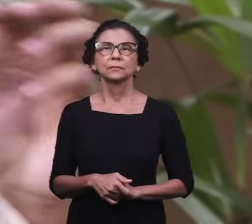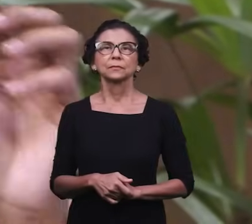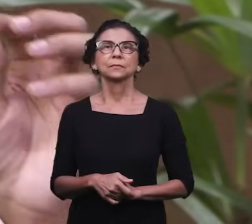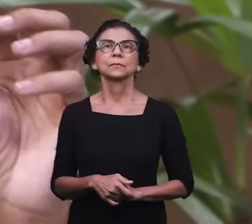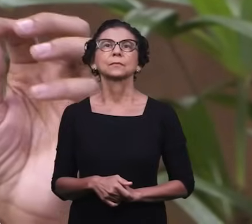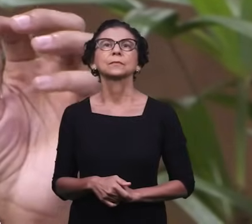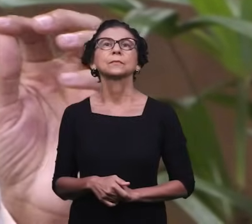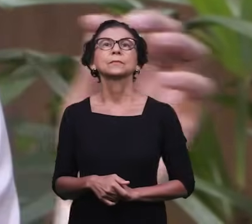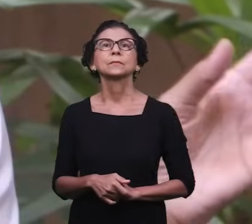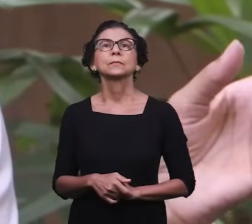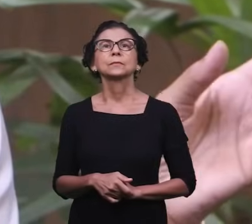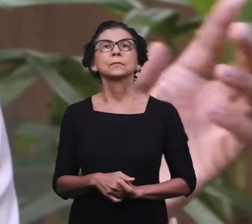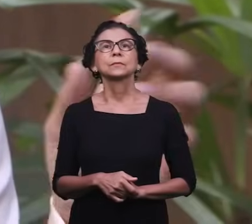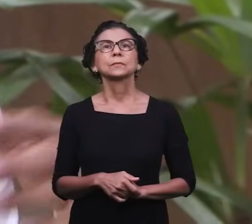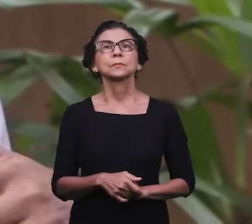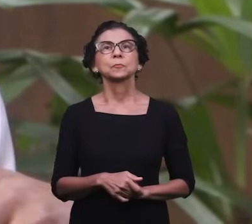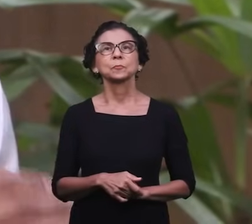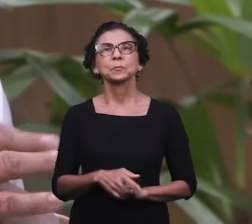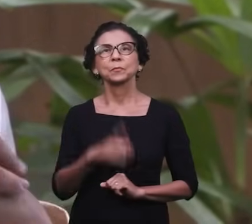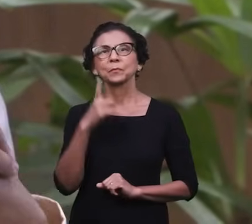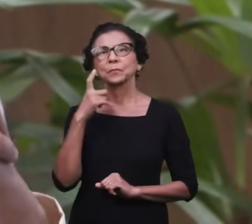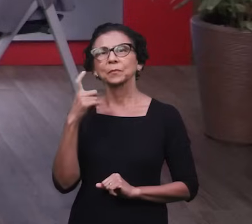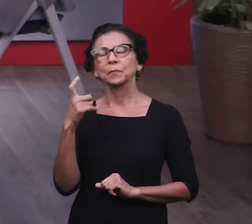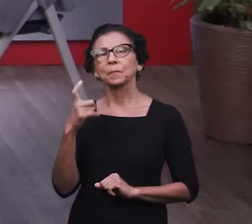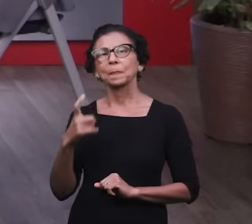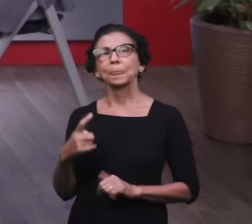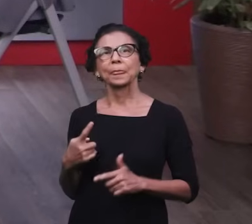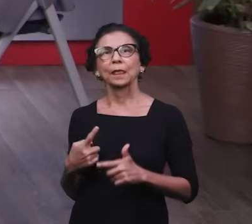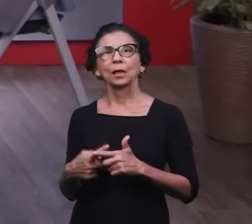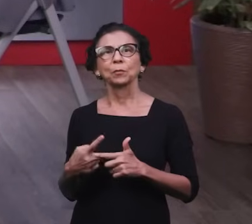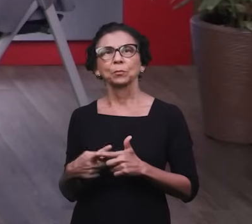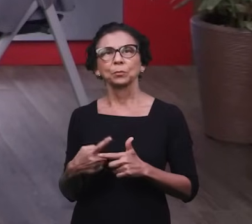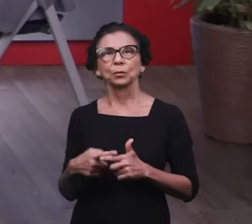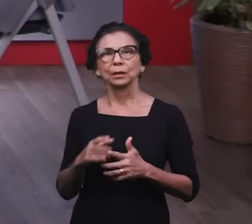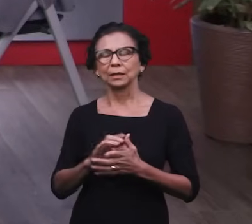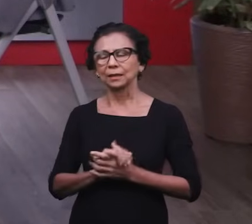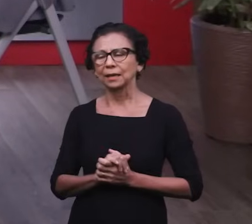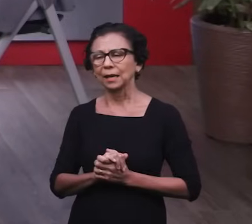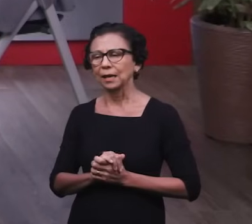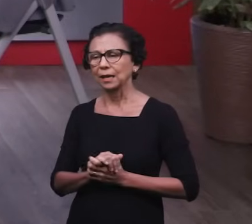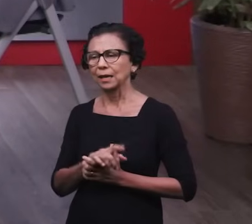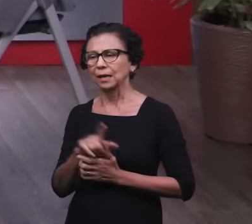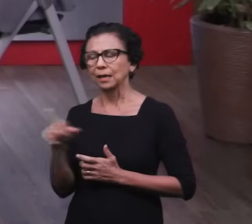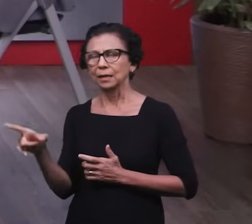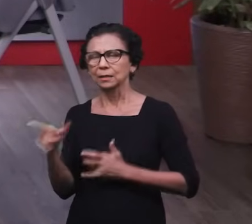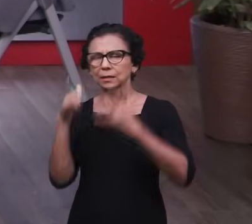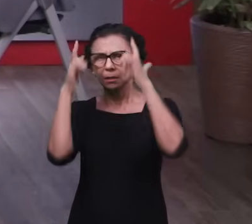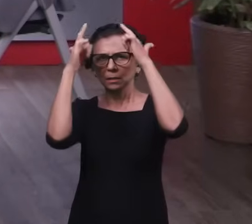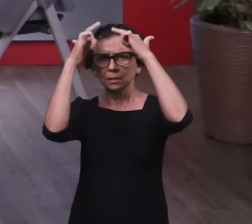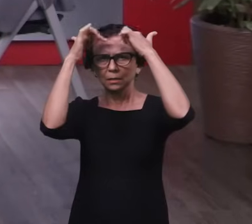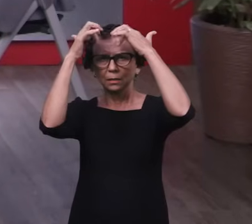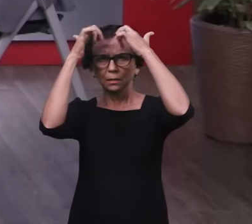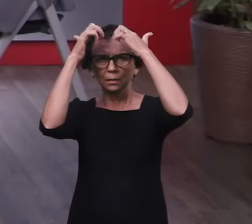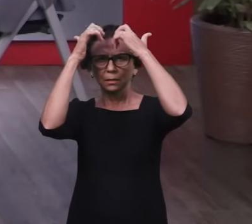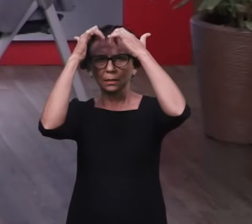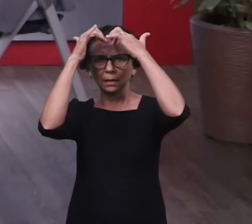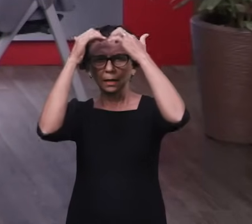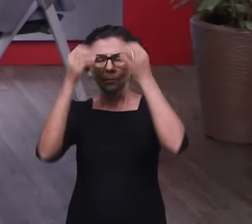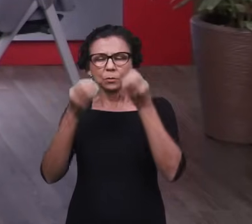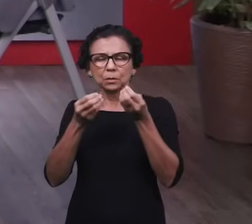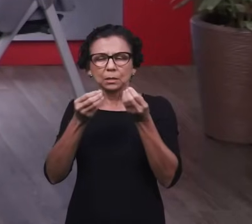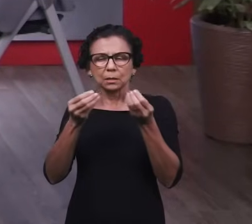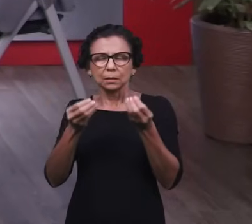desafiador também, é interessante porque eles apresentam a hipersensibilidade sensorial. Então, na interação, no